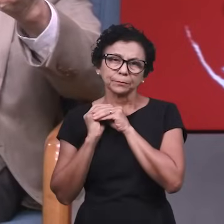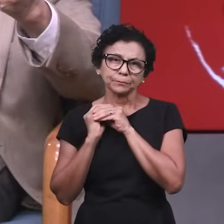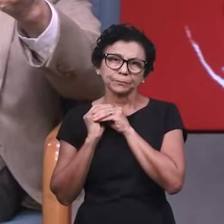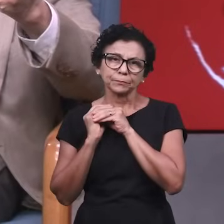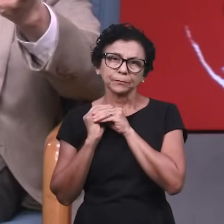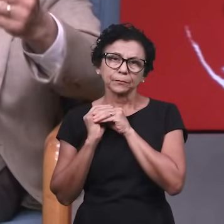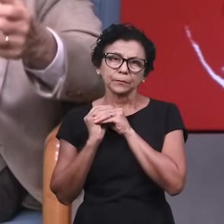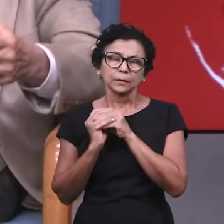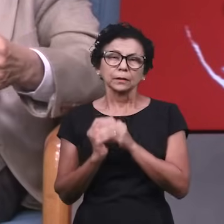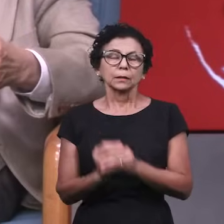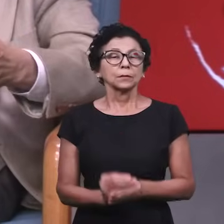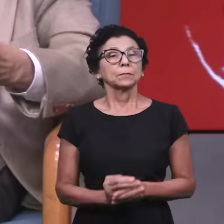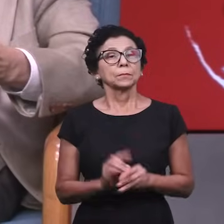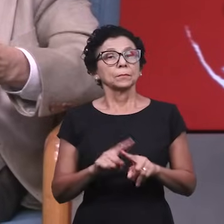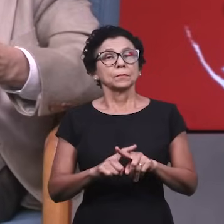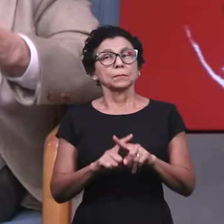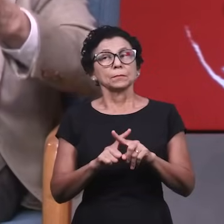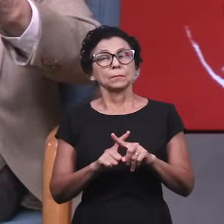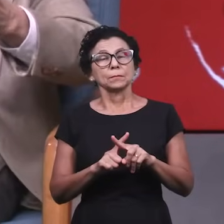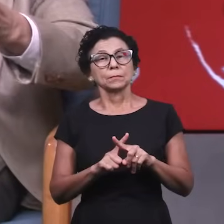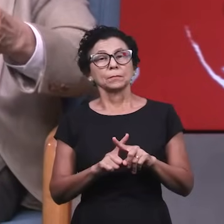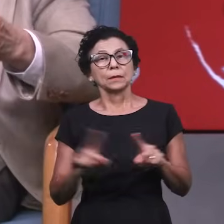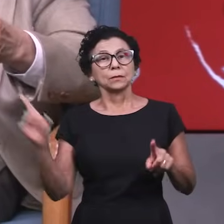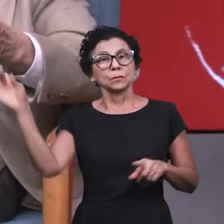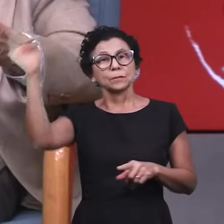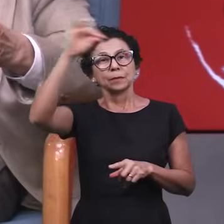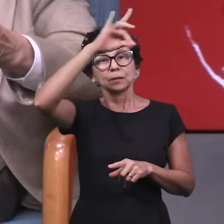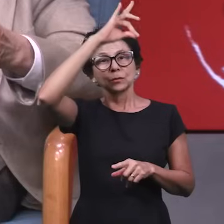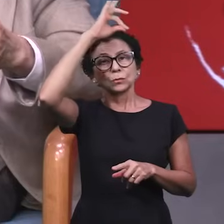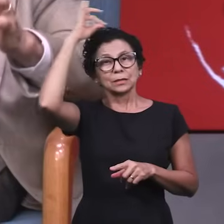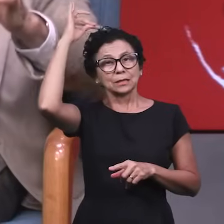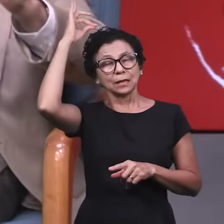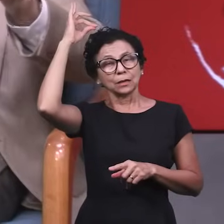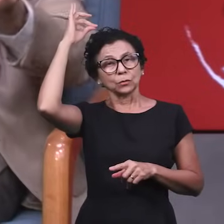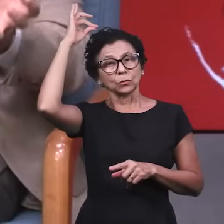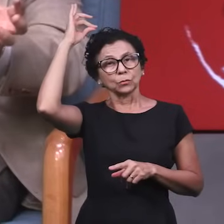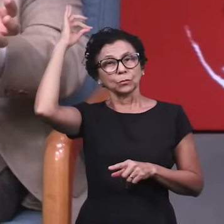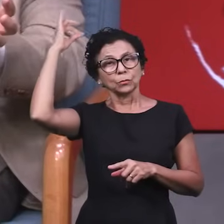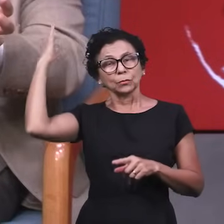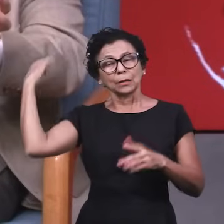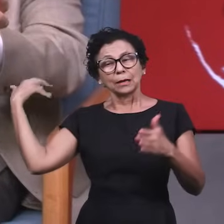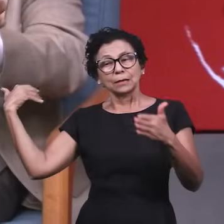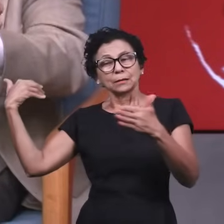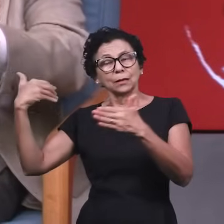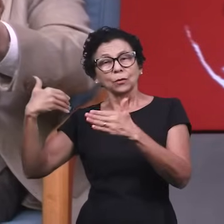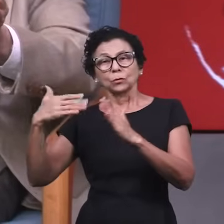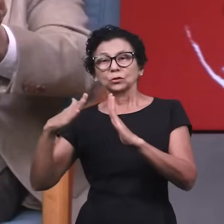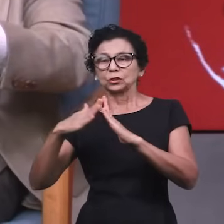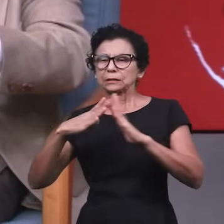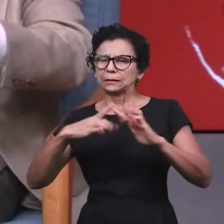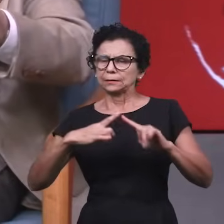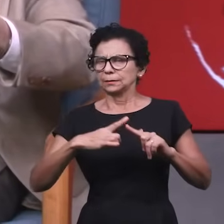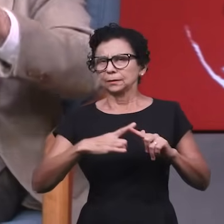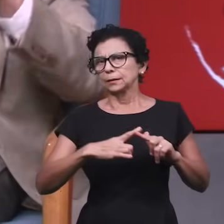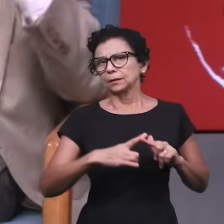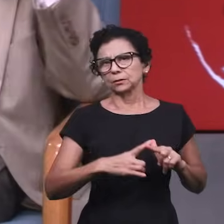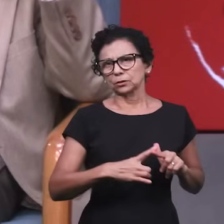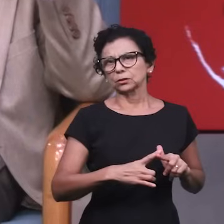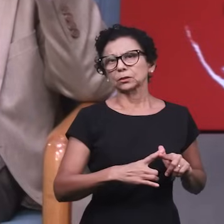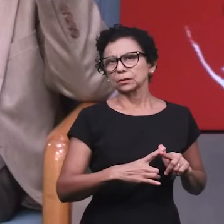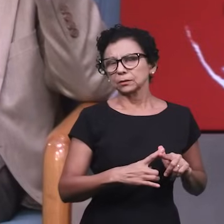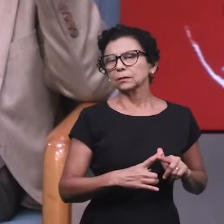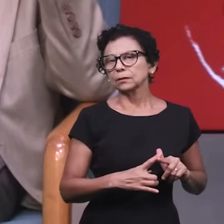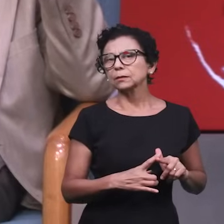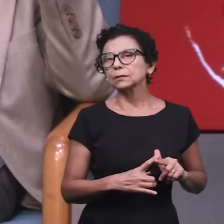Espírito Santo na vida da igreja não encerra ali. A doutrina se fecha ali como base para a